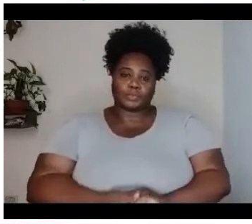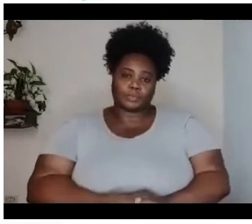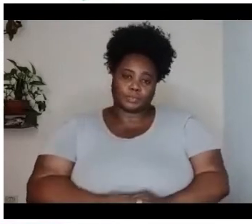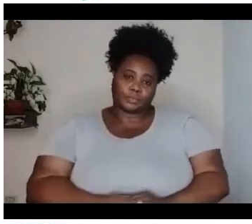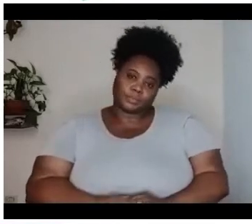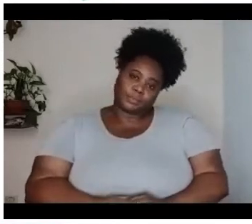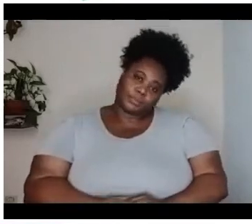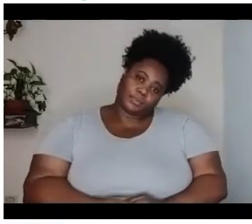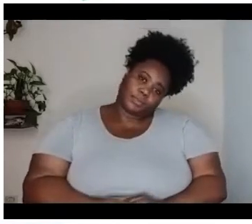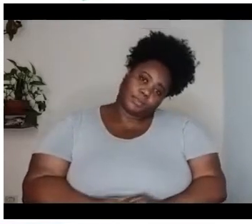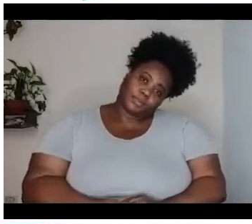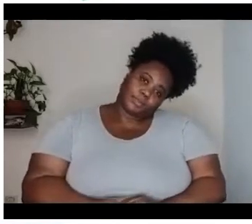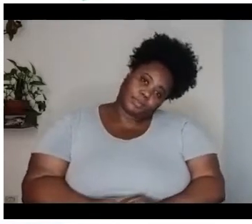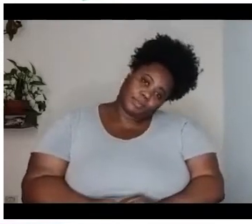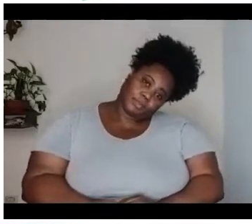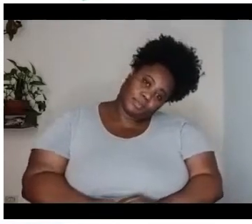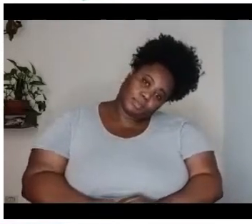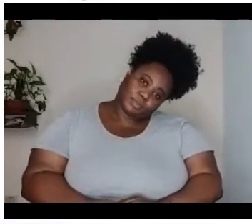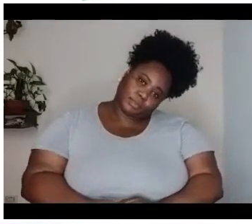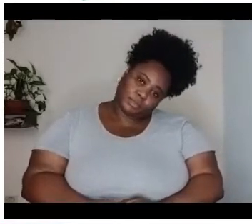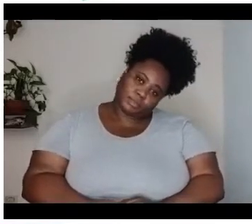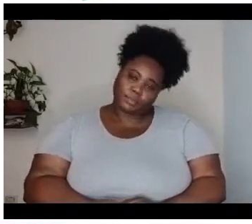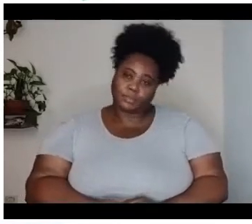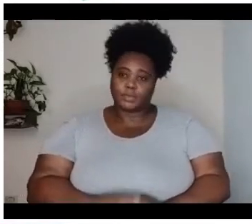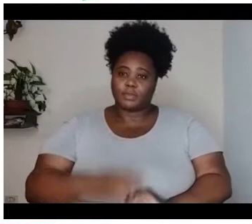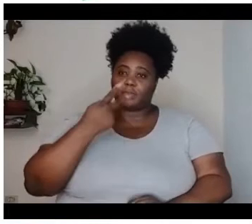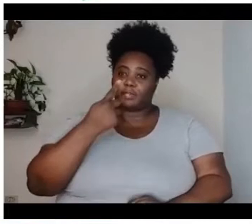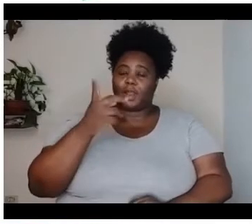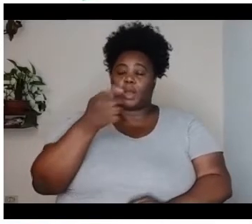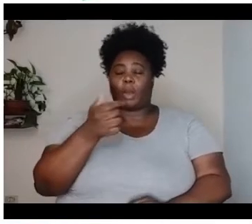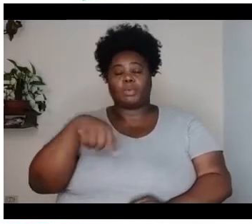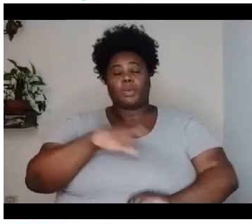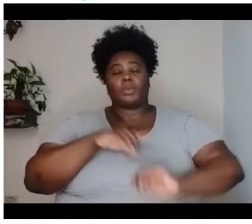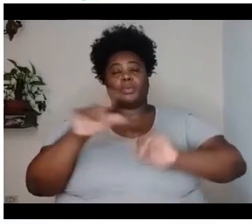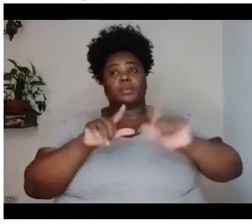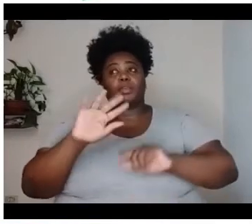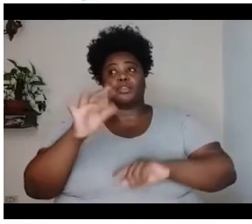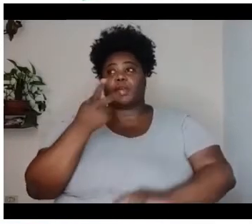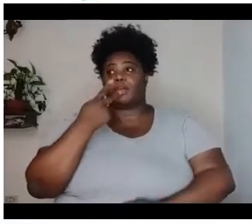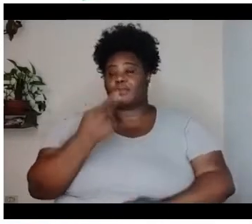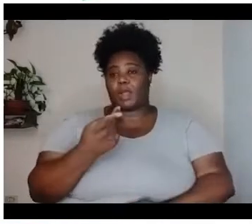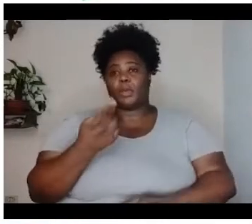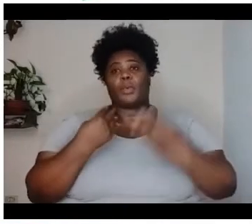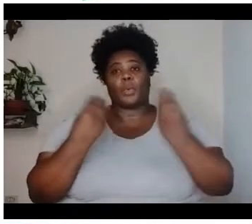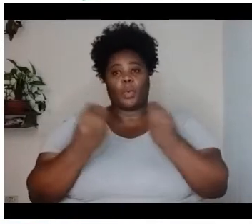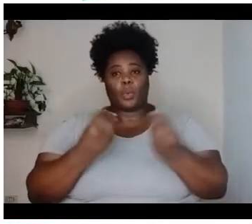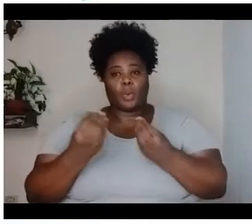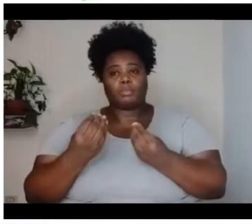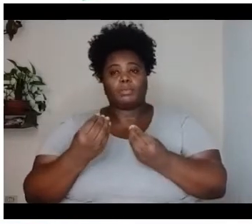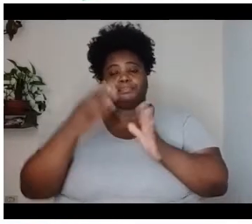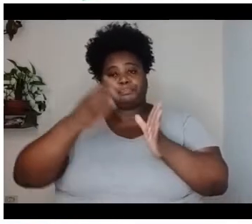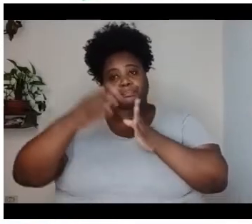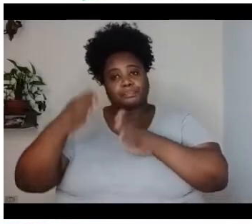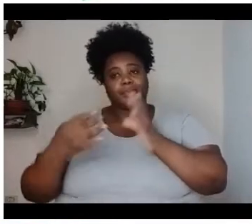de novo nessa dimensão. Assim, primeiro, nos descreve um pouco como foi o trabalho, né? Você já falou um pouco como seu processo